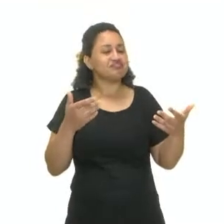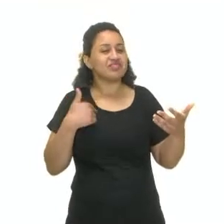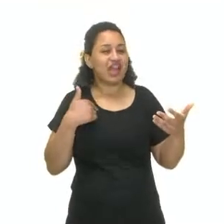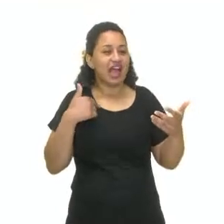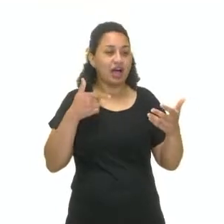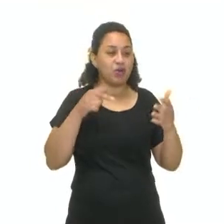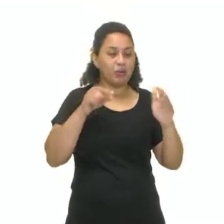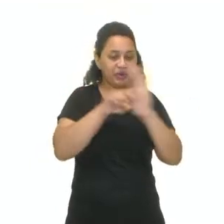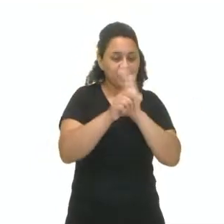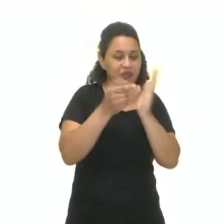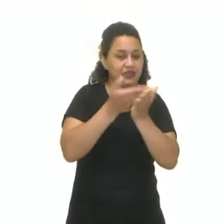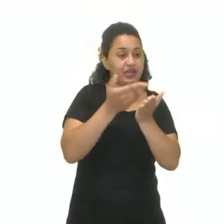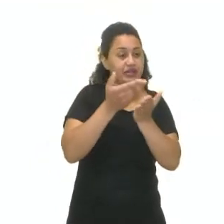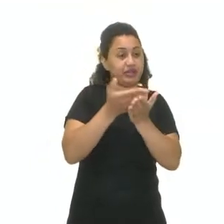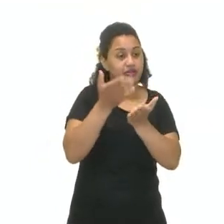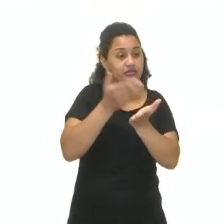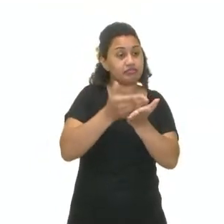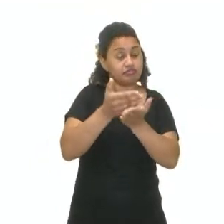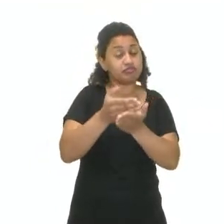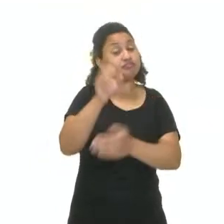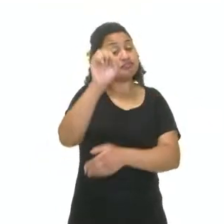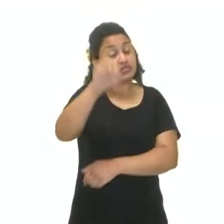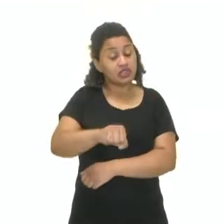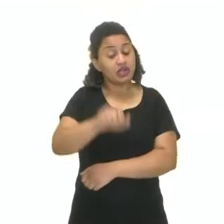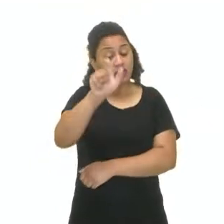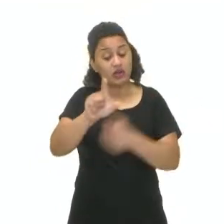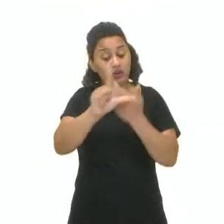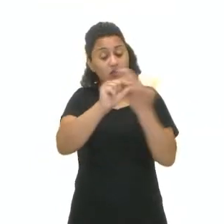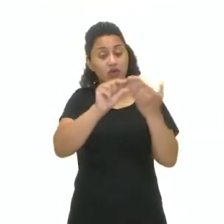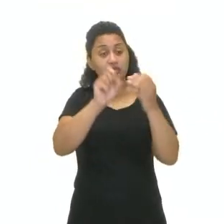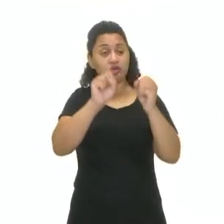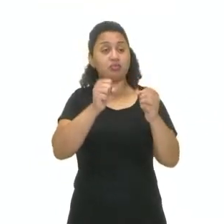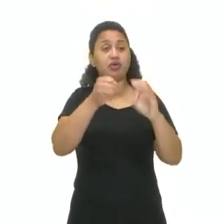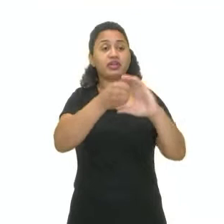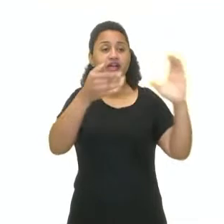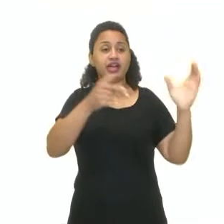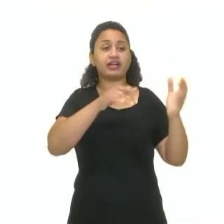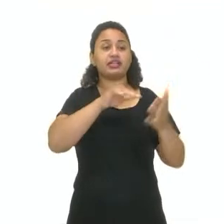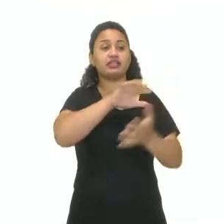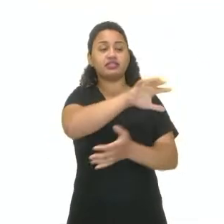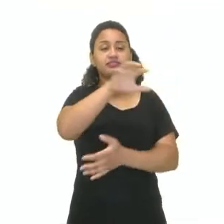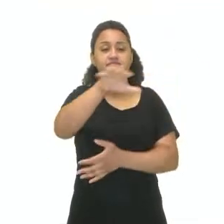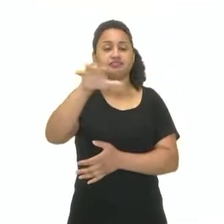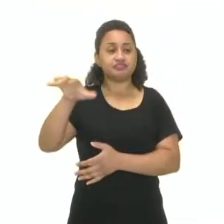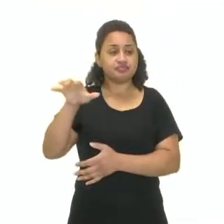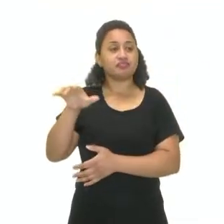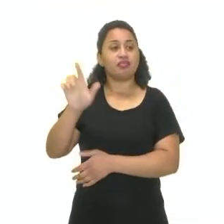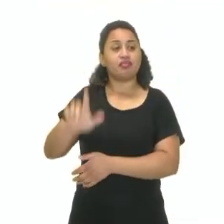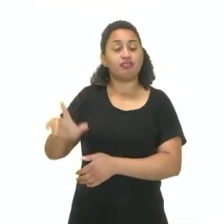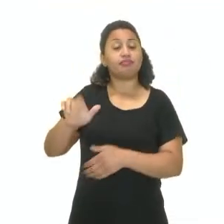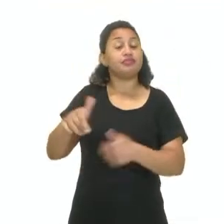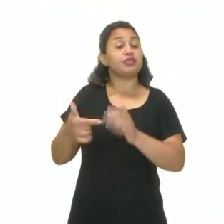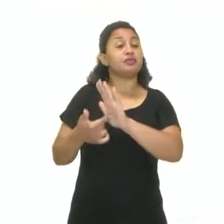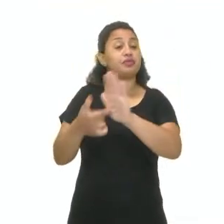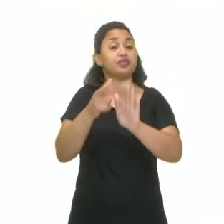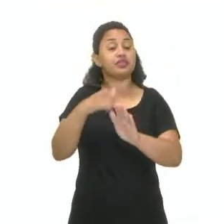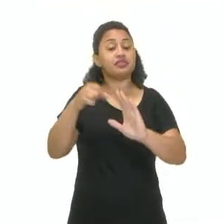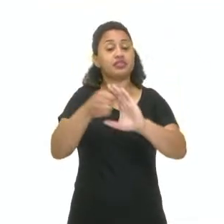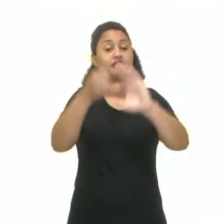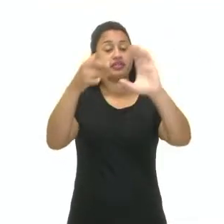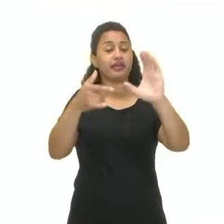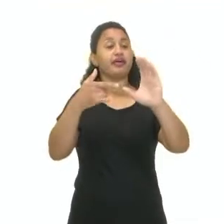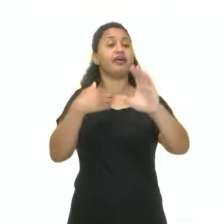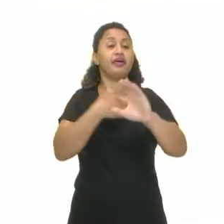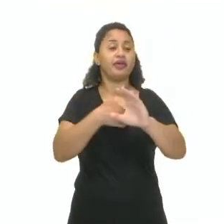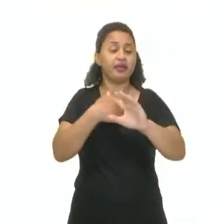aula inicial, sim, um autor pode ter características. E apresento a vocês as características românticas no poema